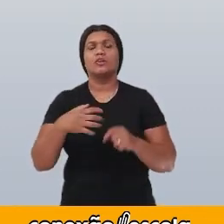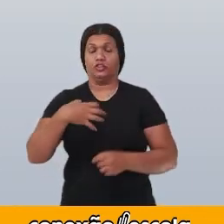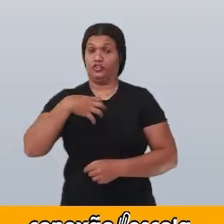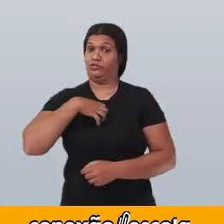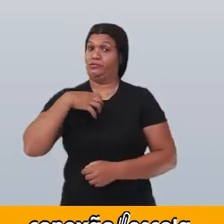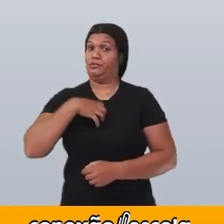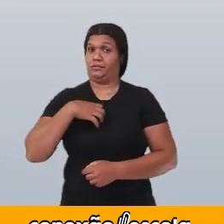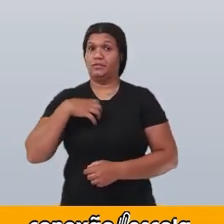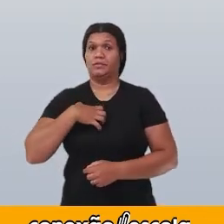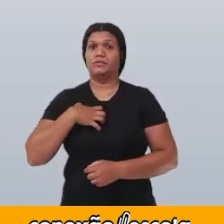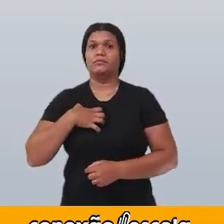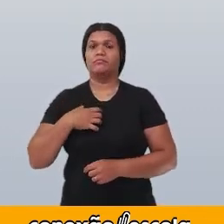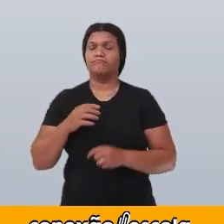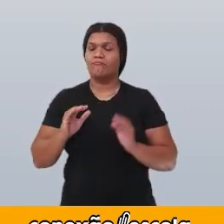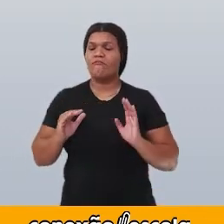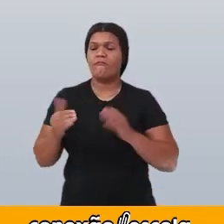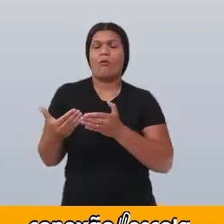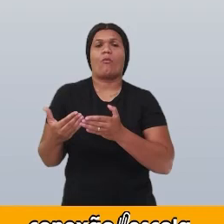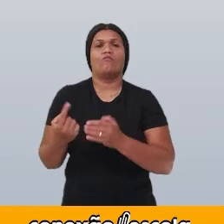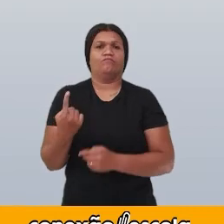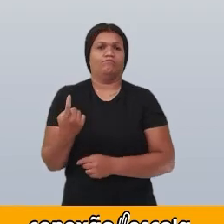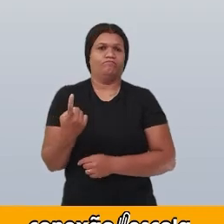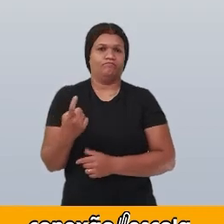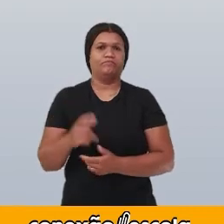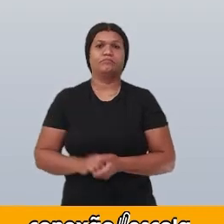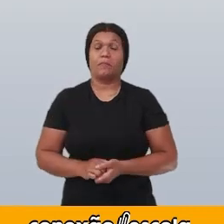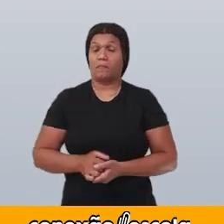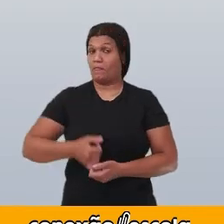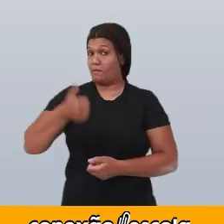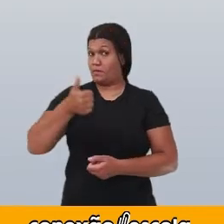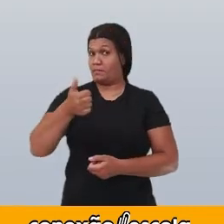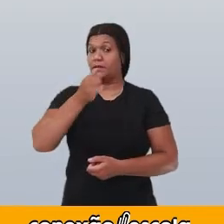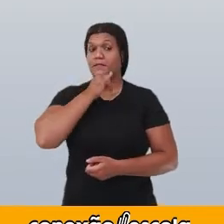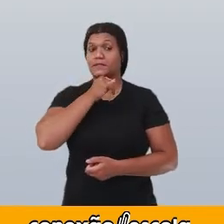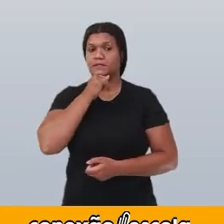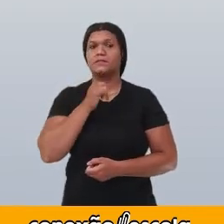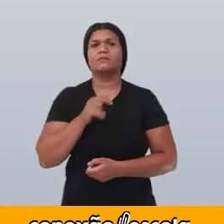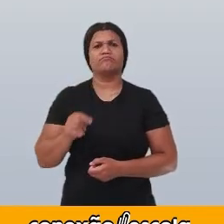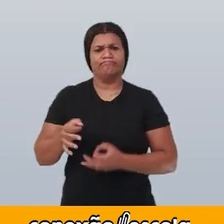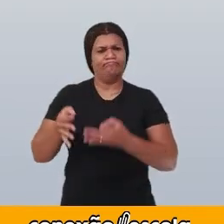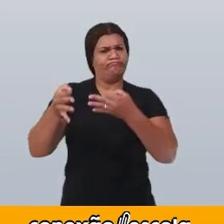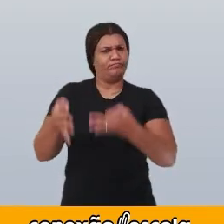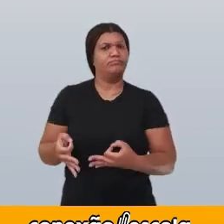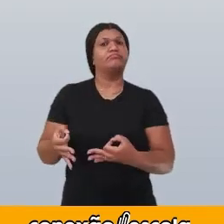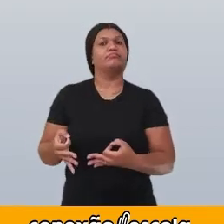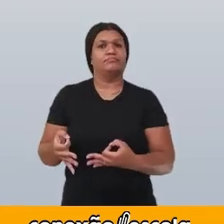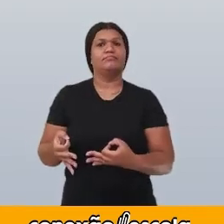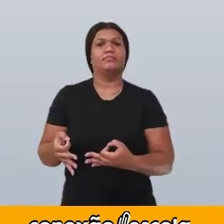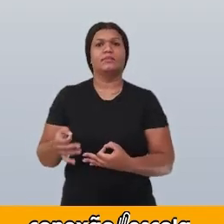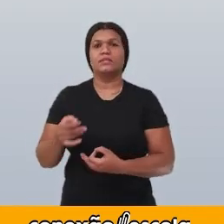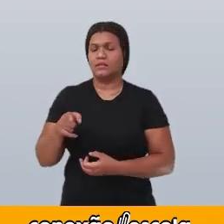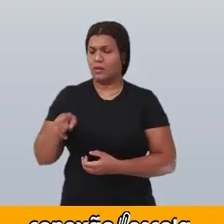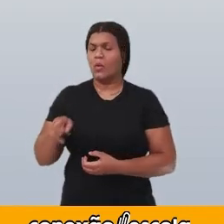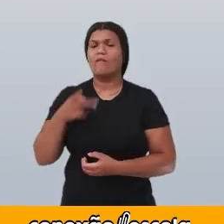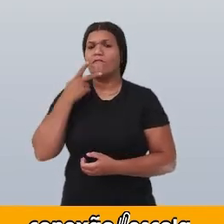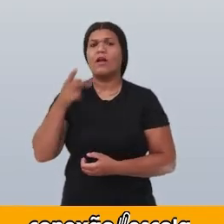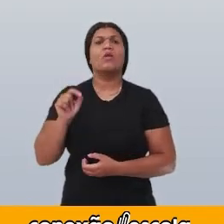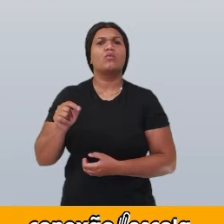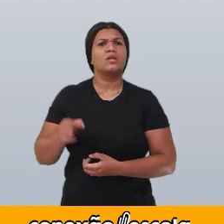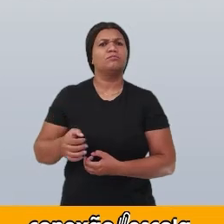um efeito de sentido específico? No primeiro exemplo, a palavra seguramente, ela traz um quê